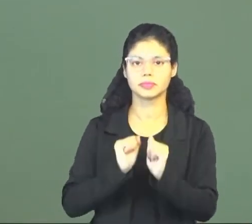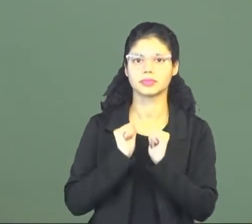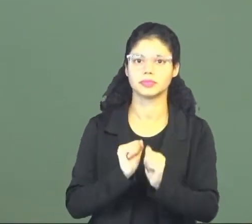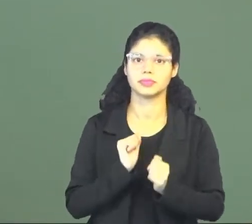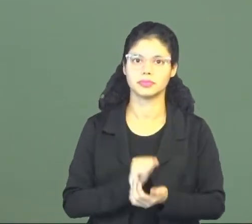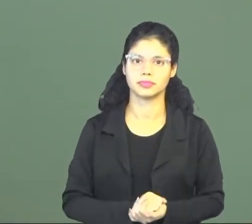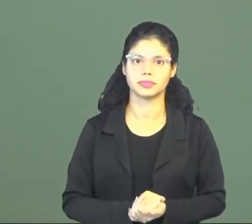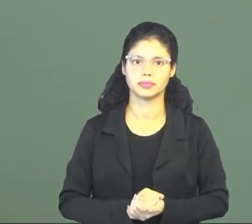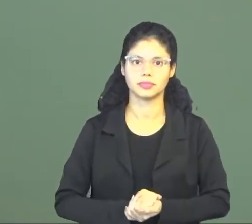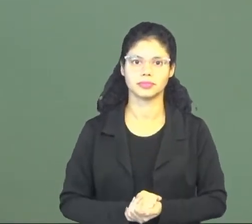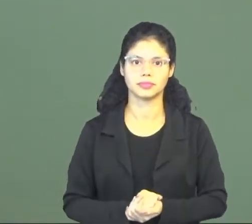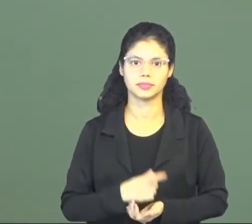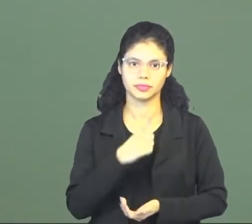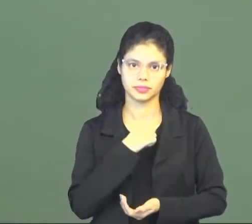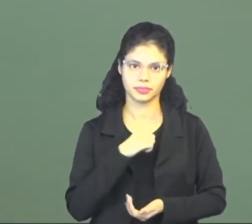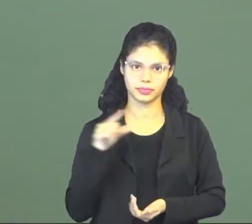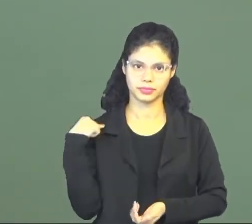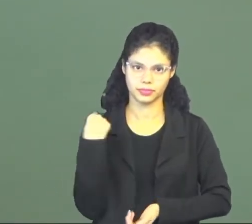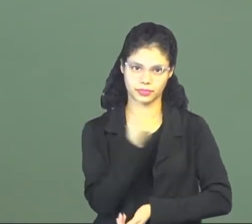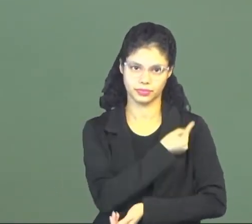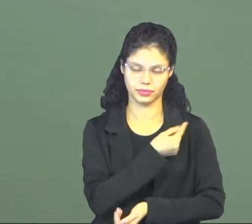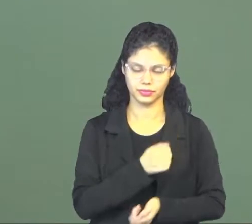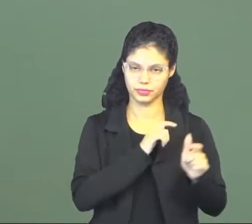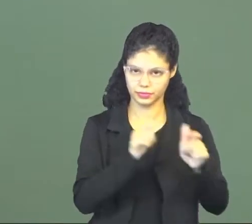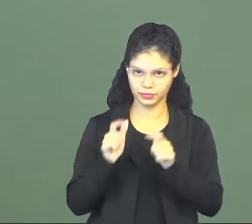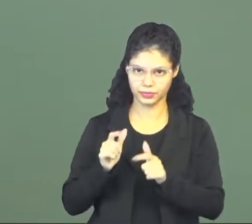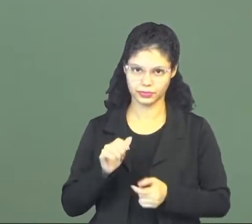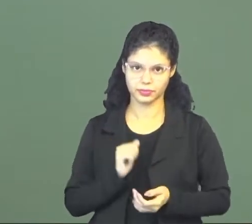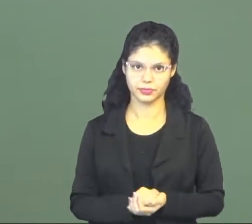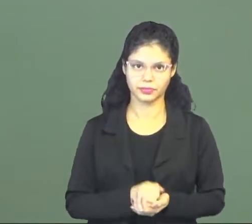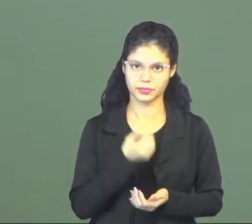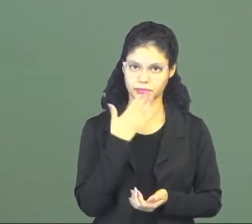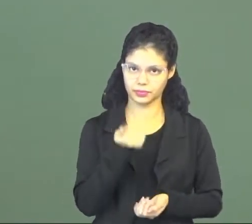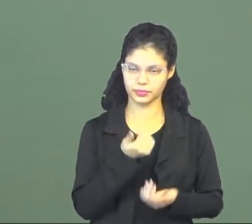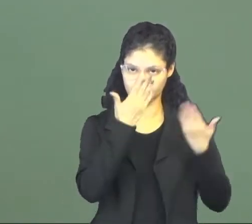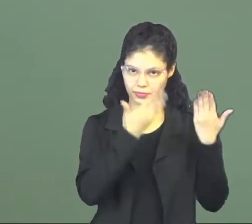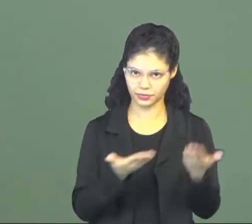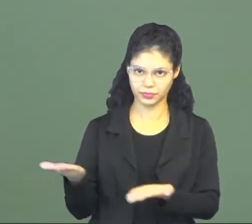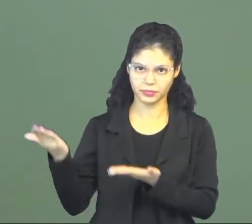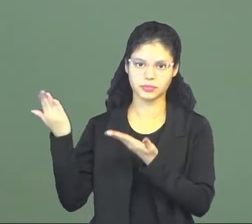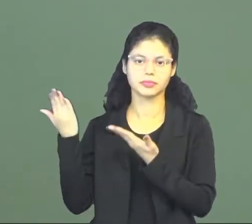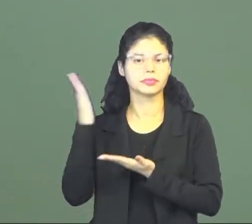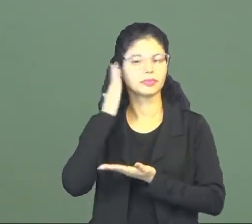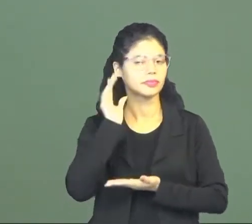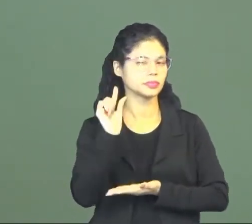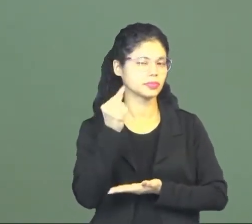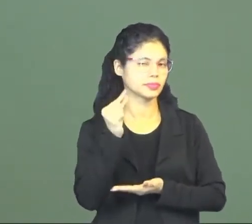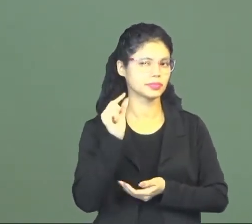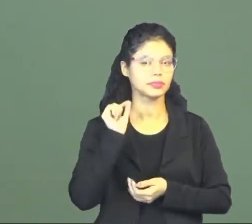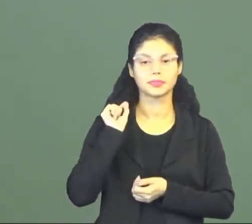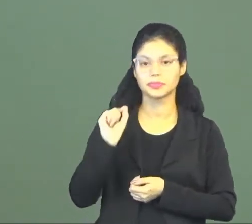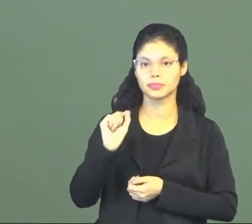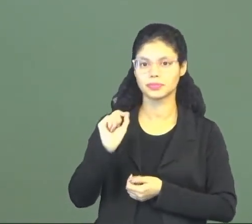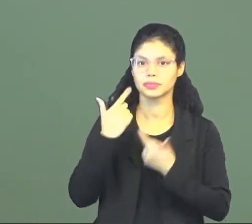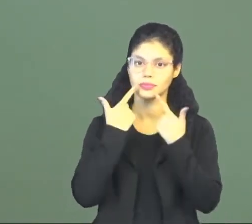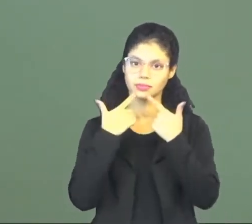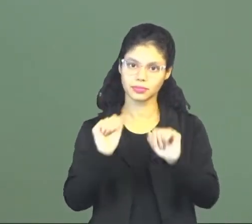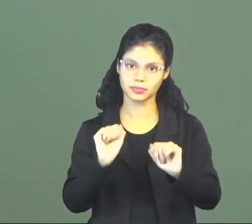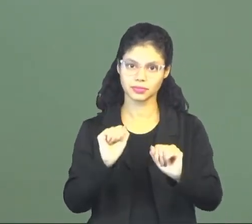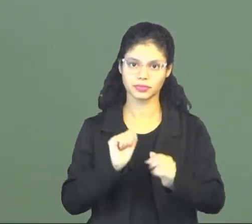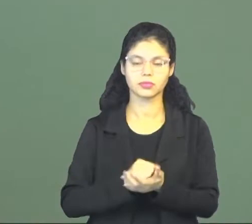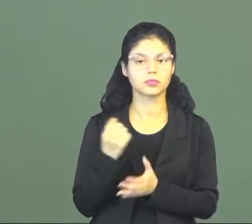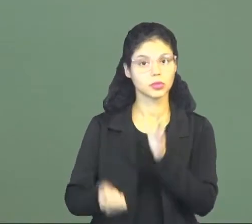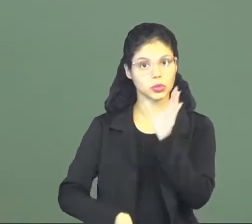podemos ter em nosso ambiente, tá bom? Então vamos entender um pouquinho o que é essa linguagem,